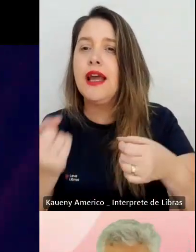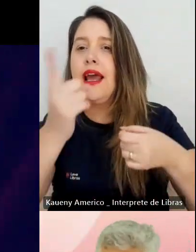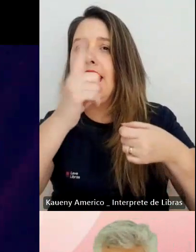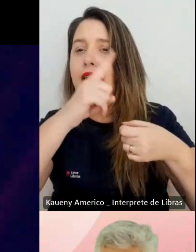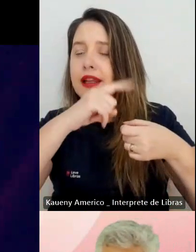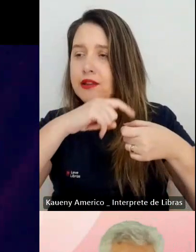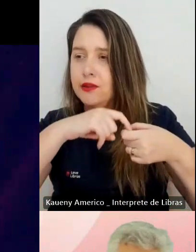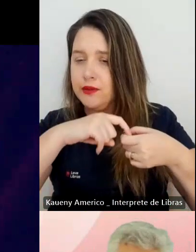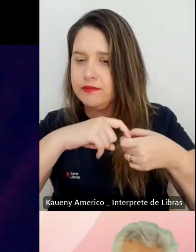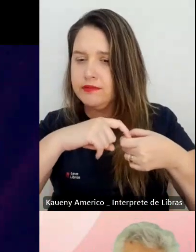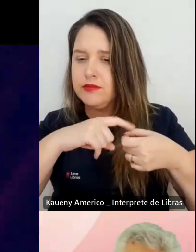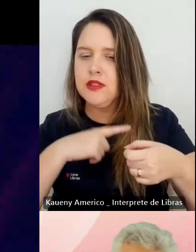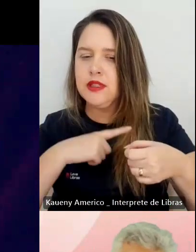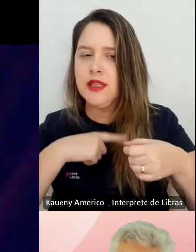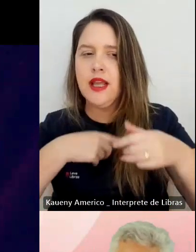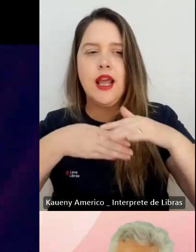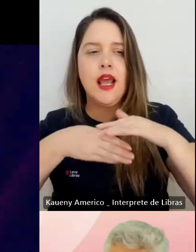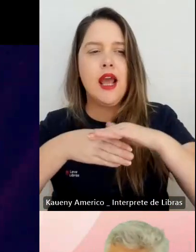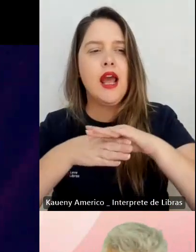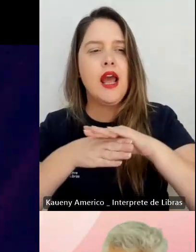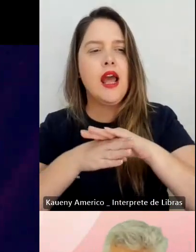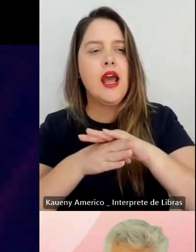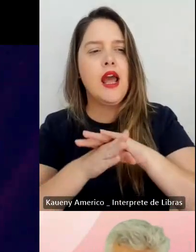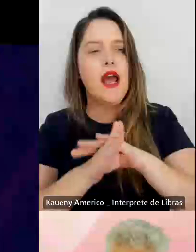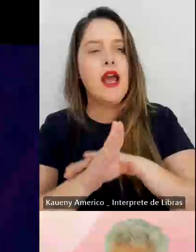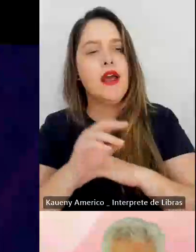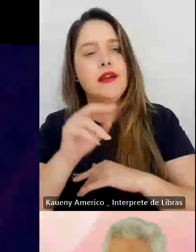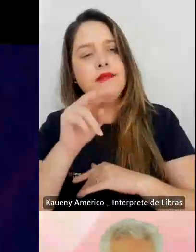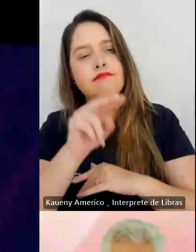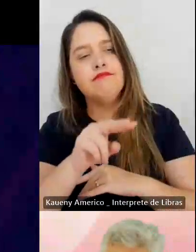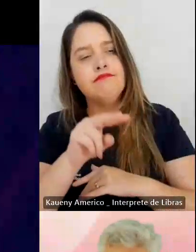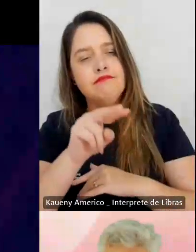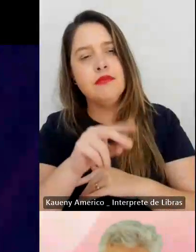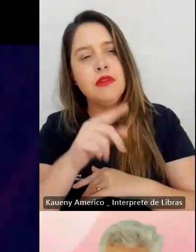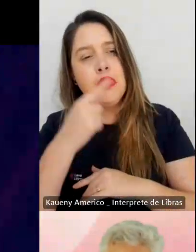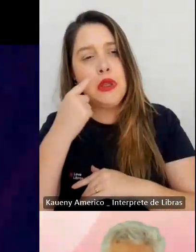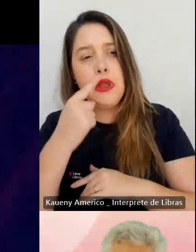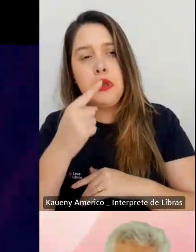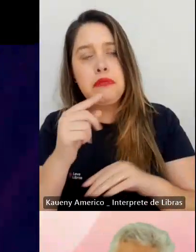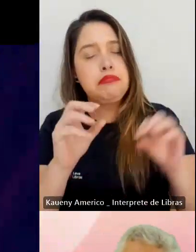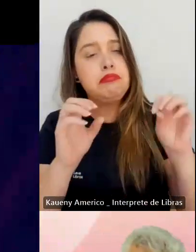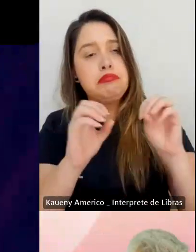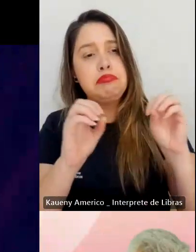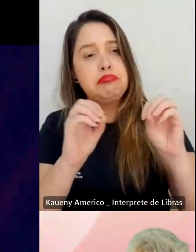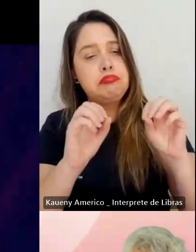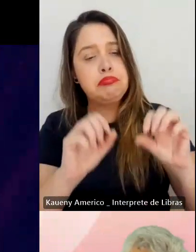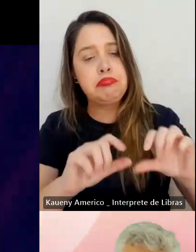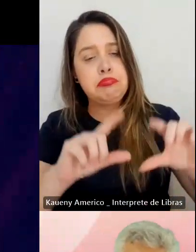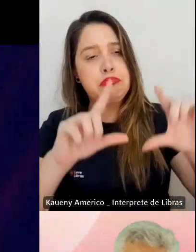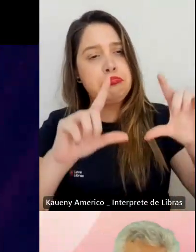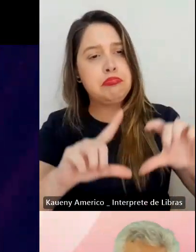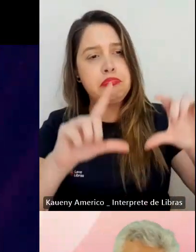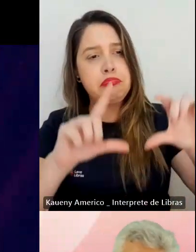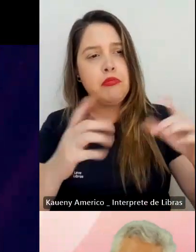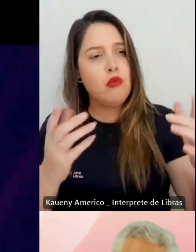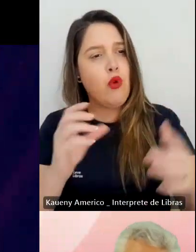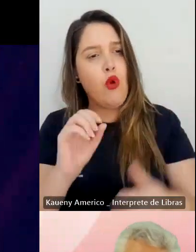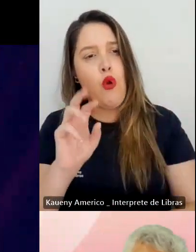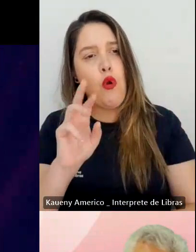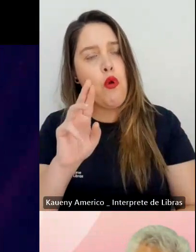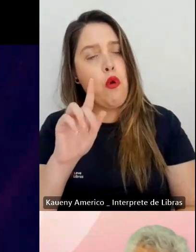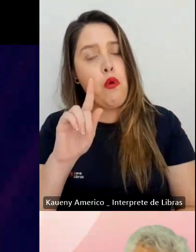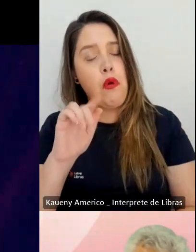hábito de ler todos os exames com as pacientes, então, olha, tá vendo? Não tem nada alterado da parte orgânica. Então, se a gente não